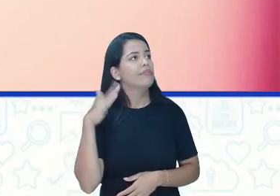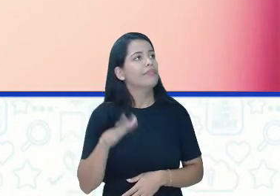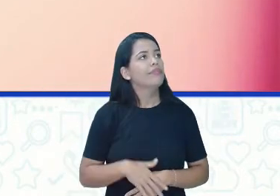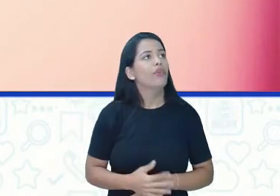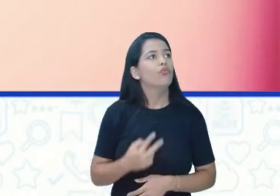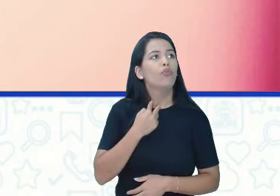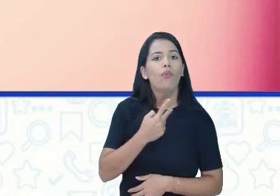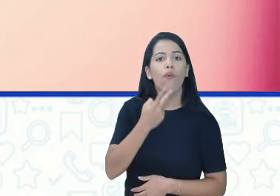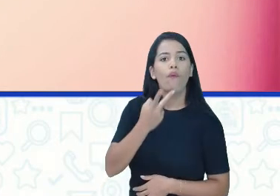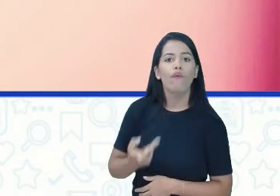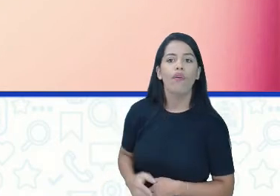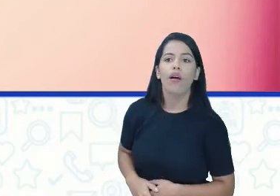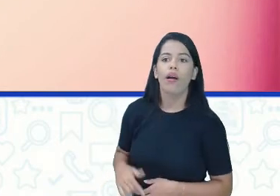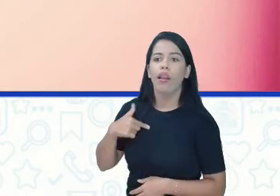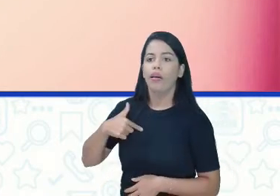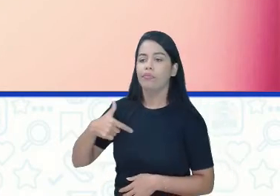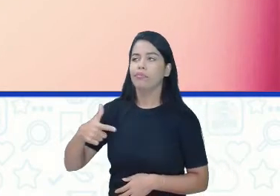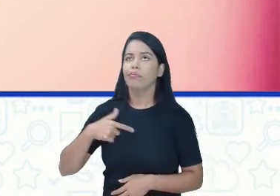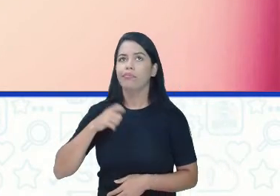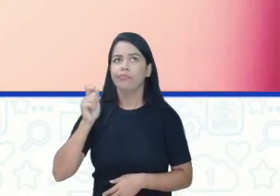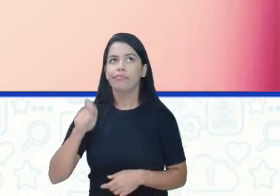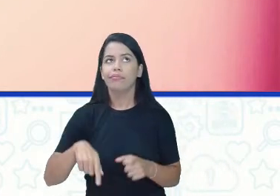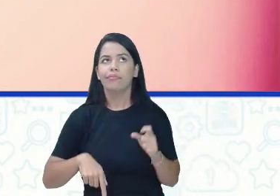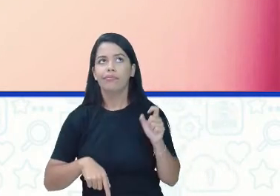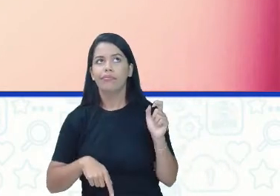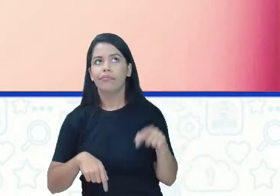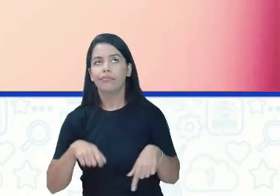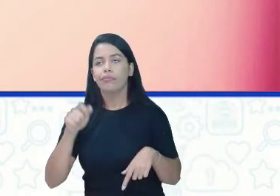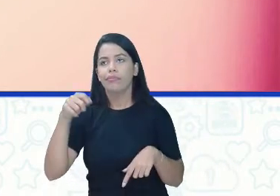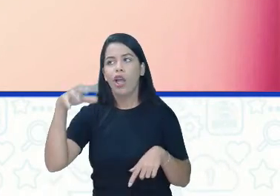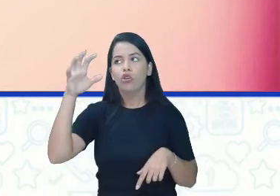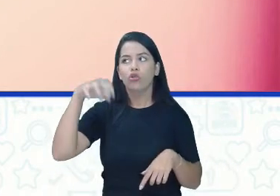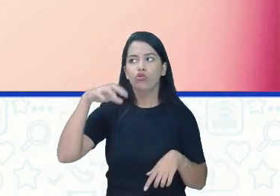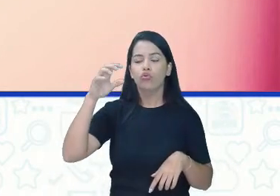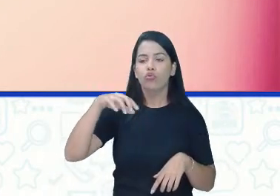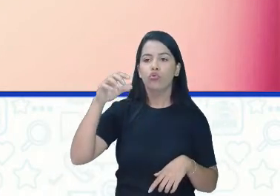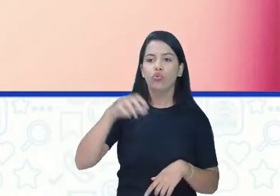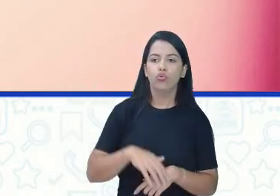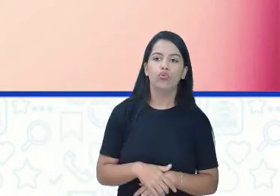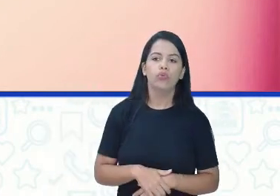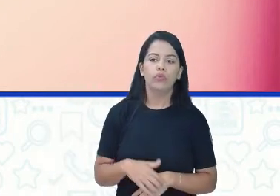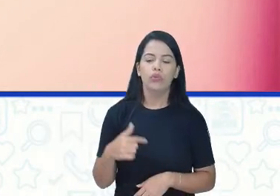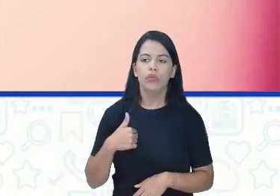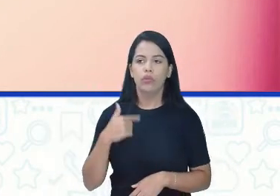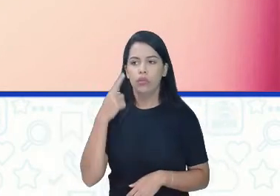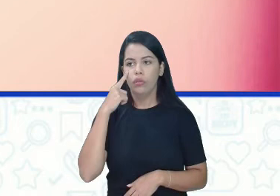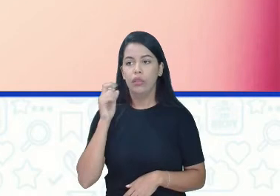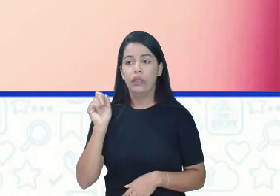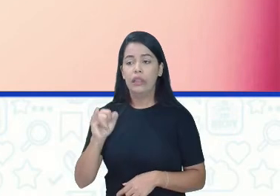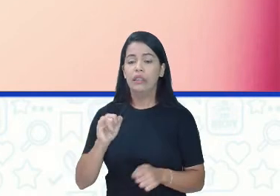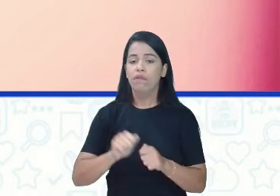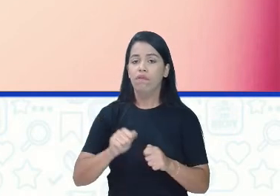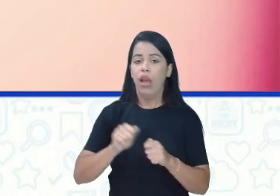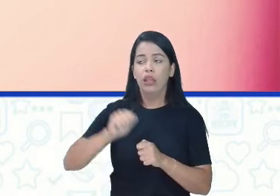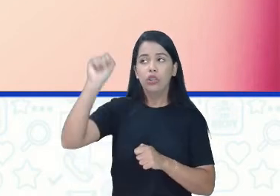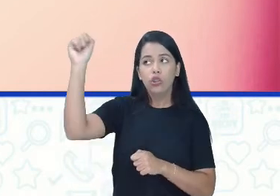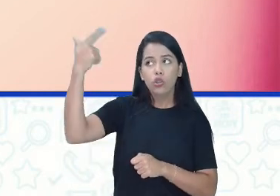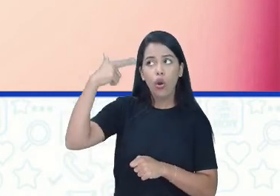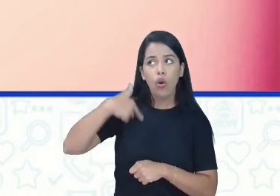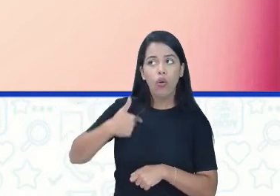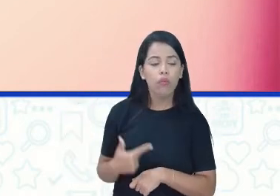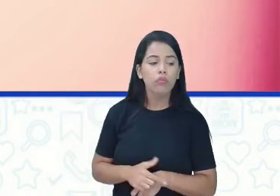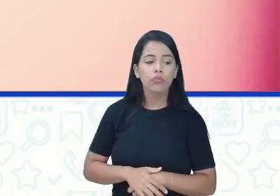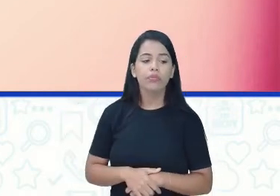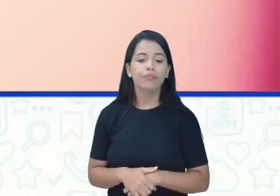Entro a contar os pingos de chuva, se chove ou os basbaques que andam pela rua, se faz sol, mas não passo de